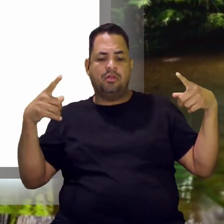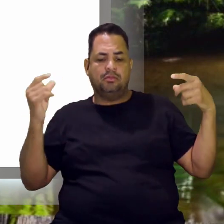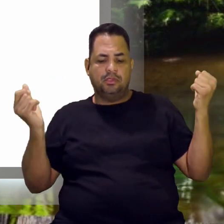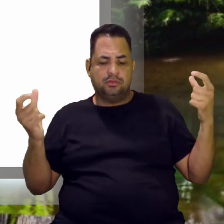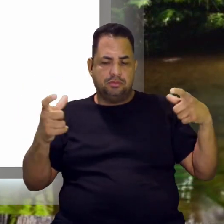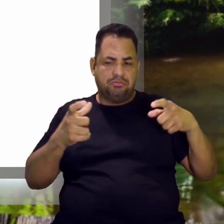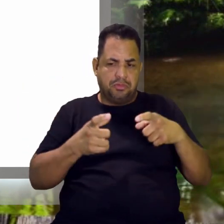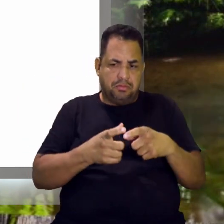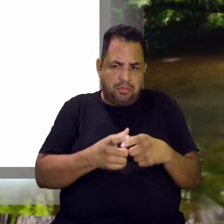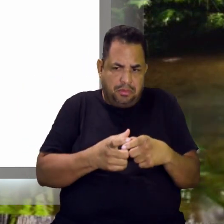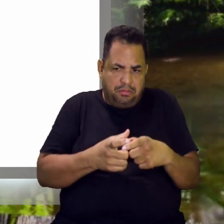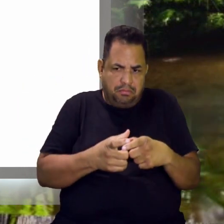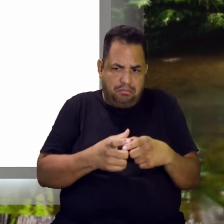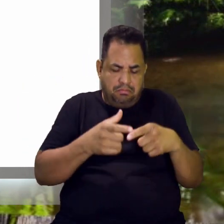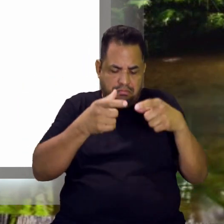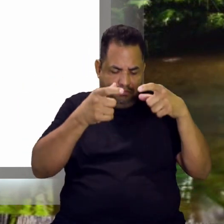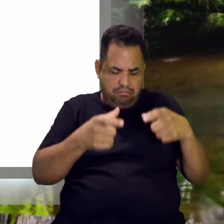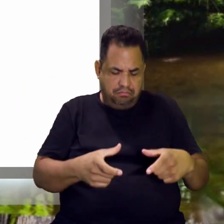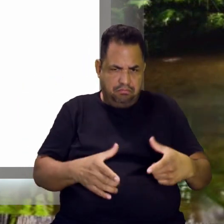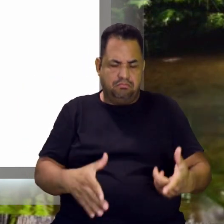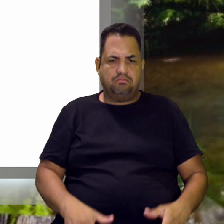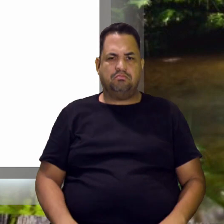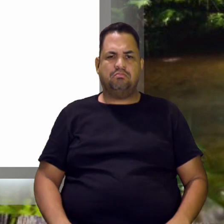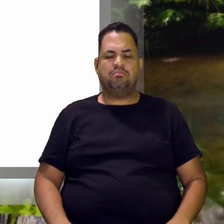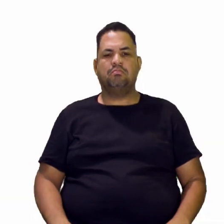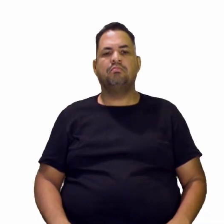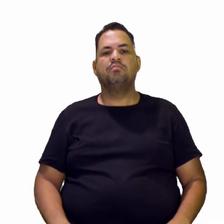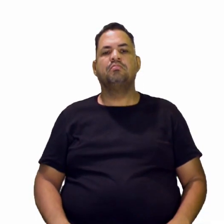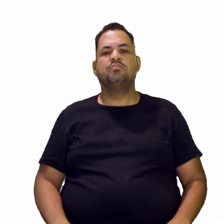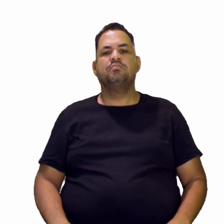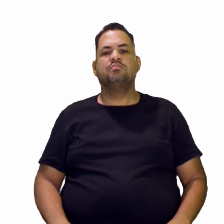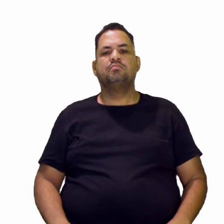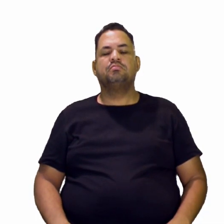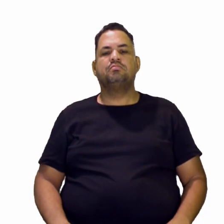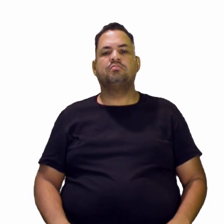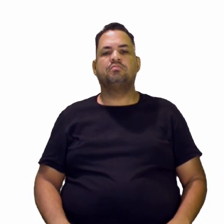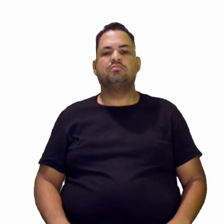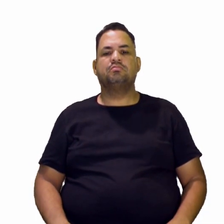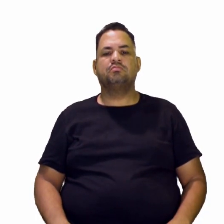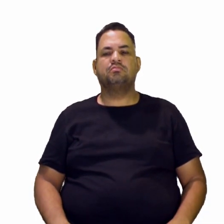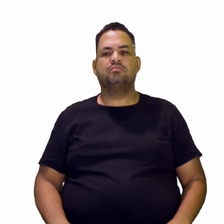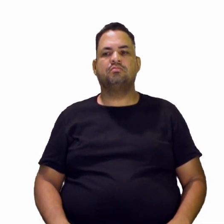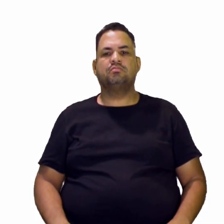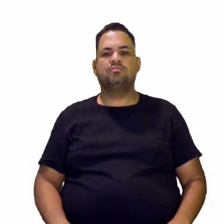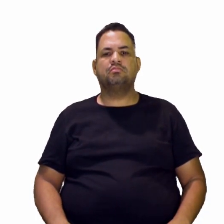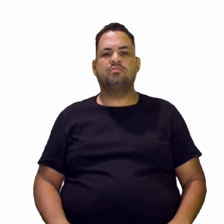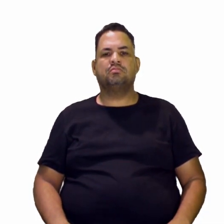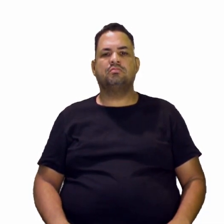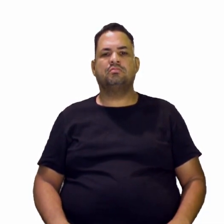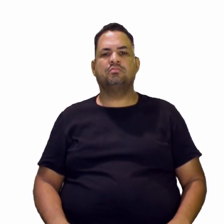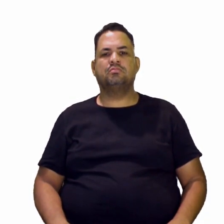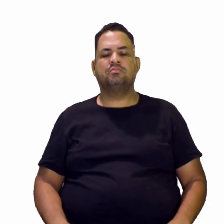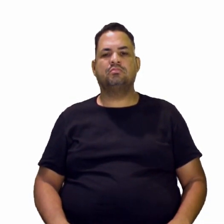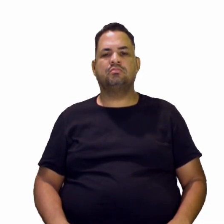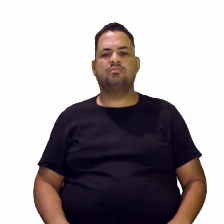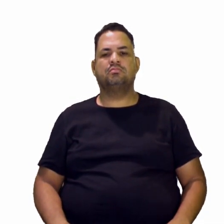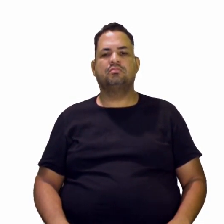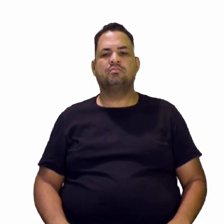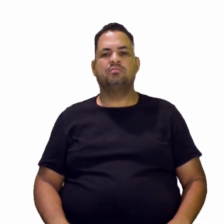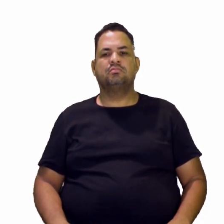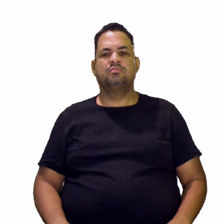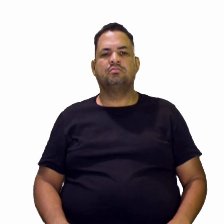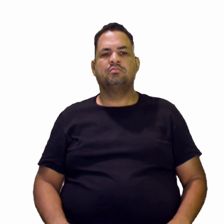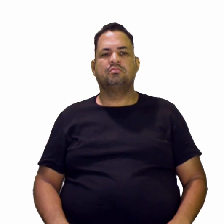ser um microambiente muito pequeno. Tá bom? Vamos lá. Já deu para você entender, né, o que é um ecossistema, eu acho.